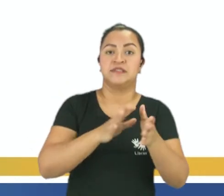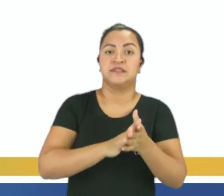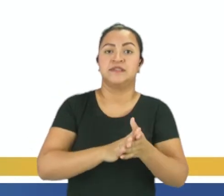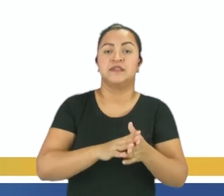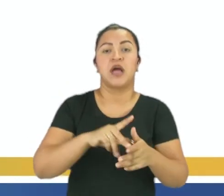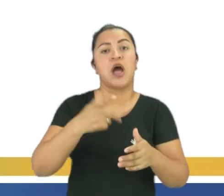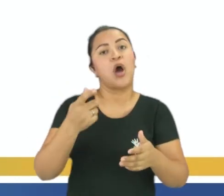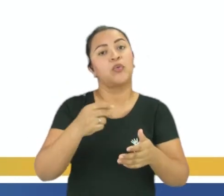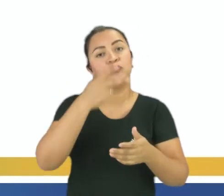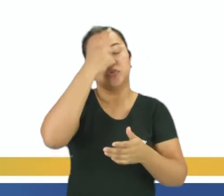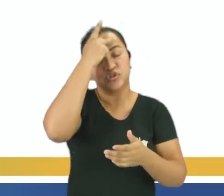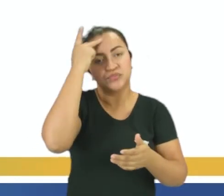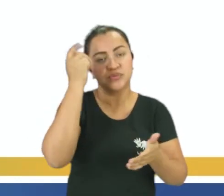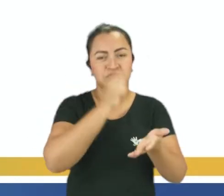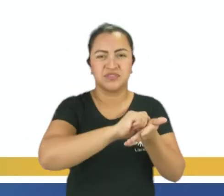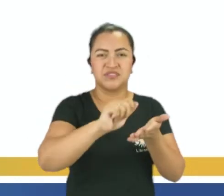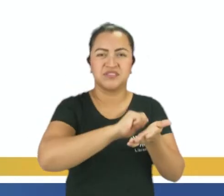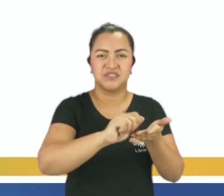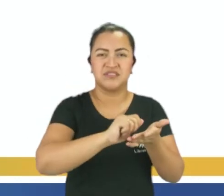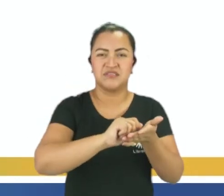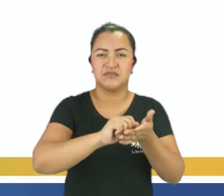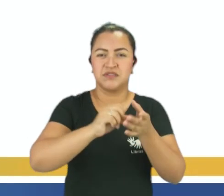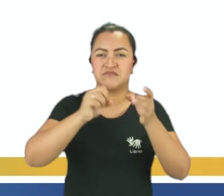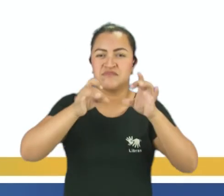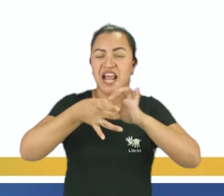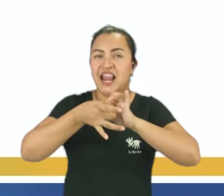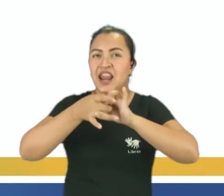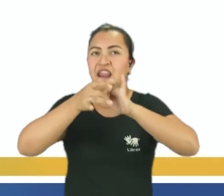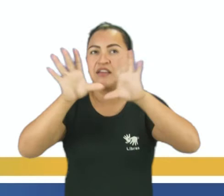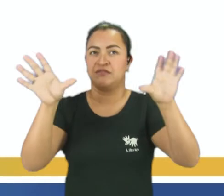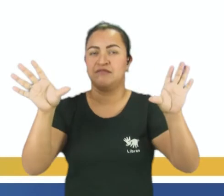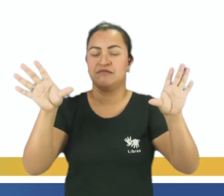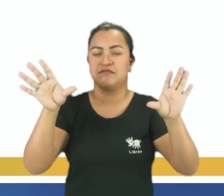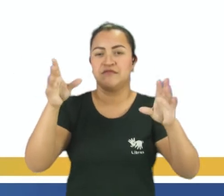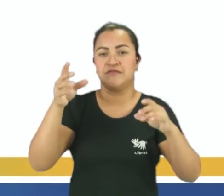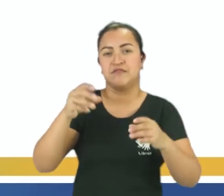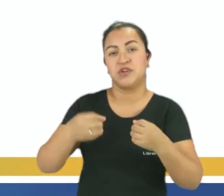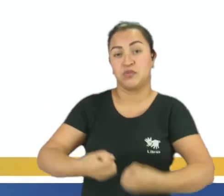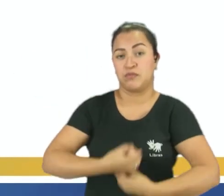opta pela liberdade na criação da estrutura do poema.